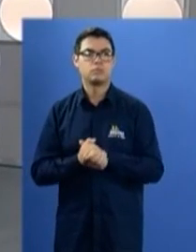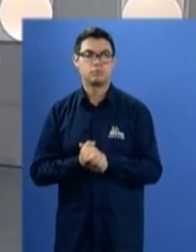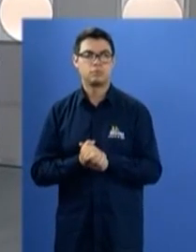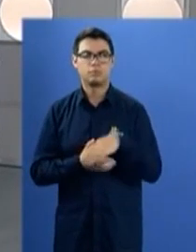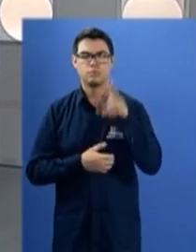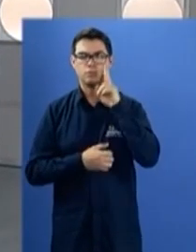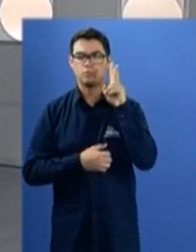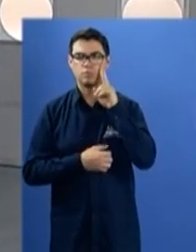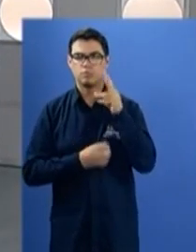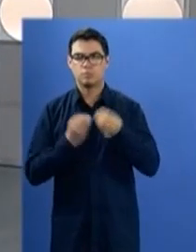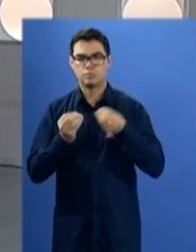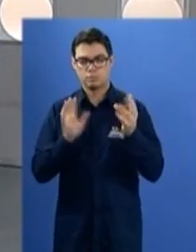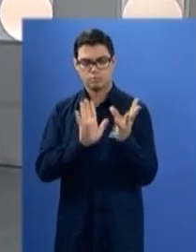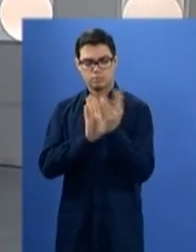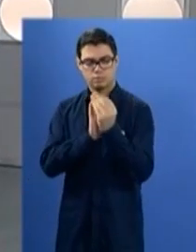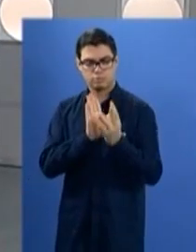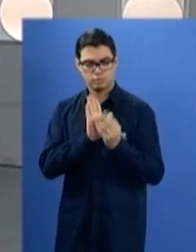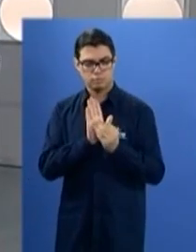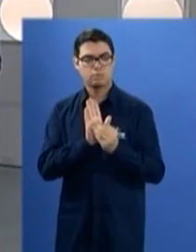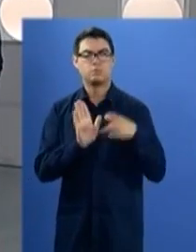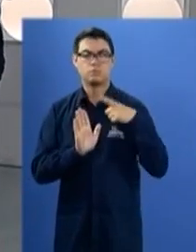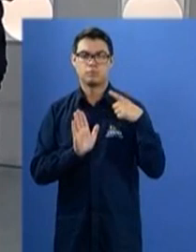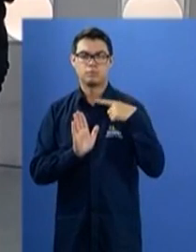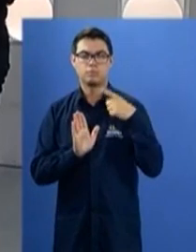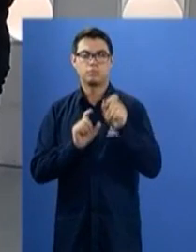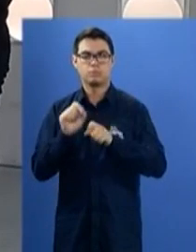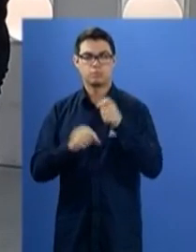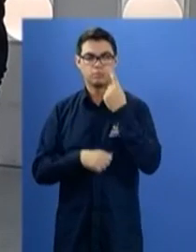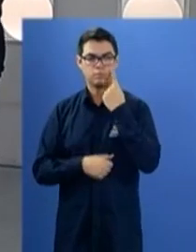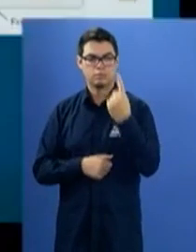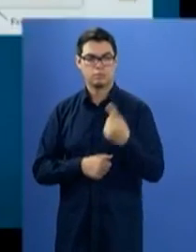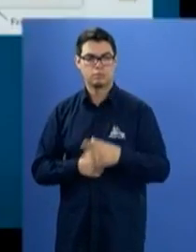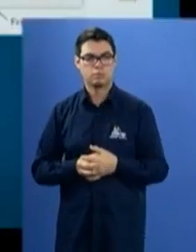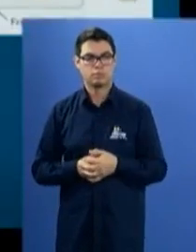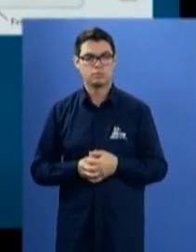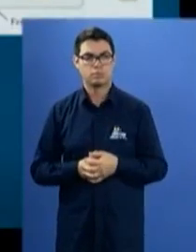Ela é composta destes elementos. Veja aqui comigo.